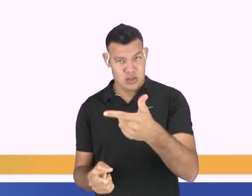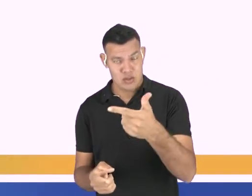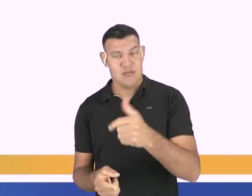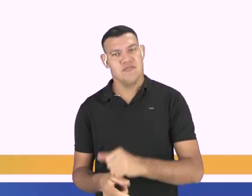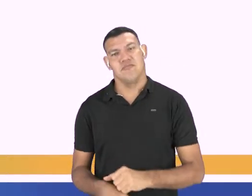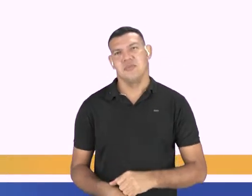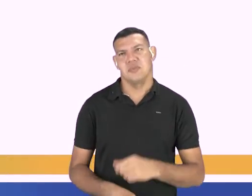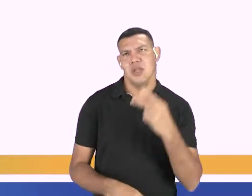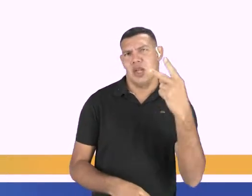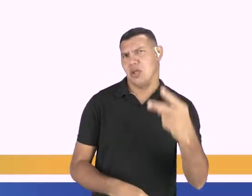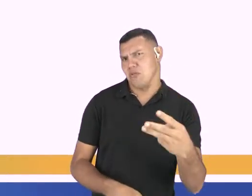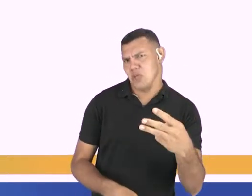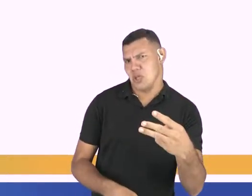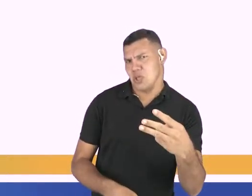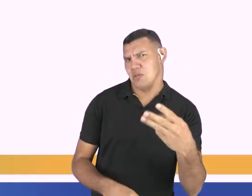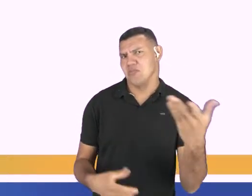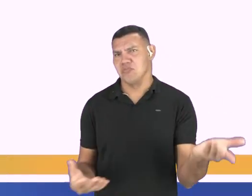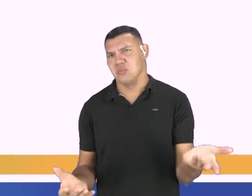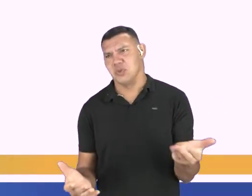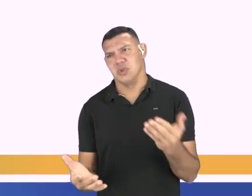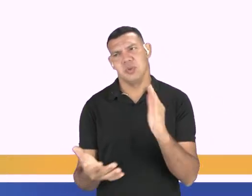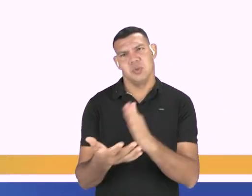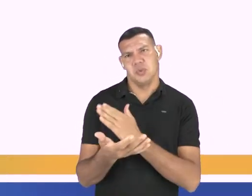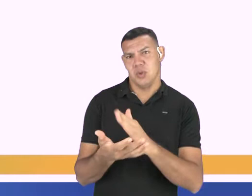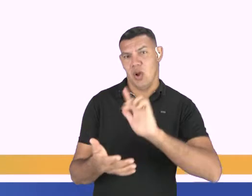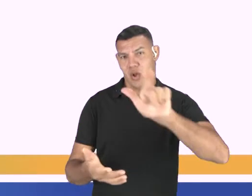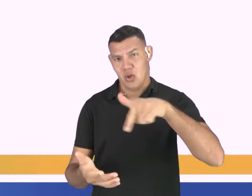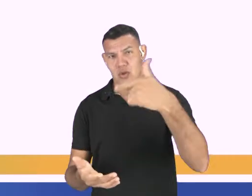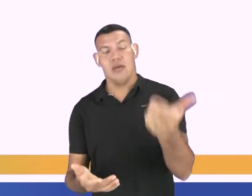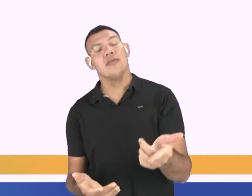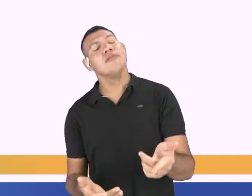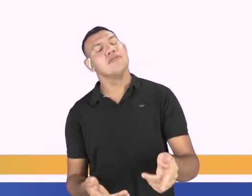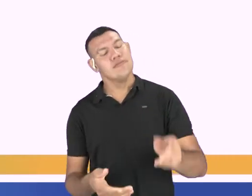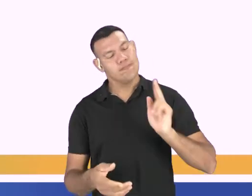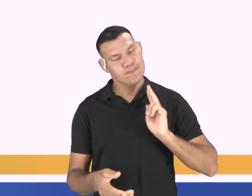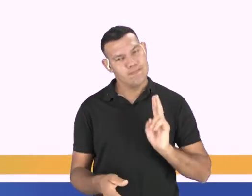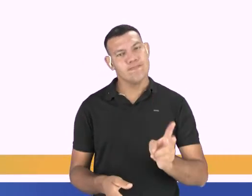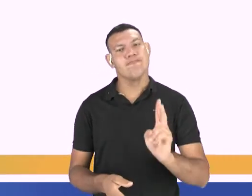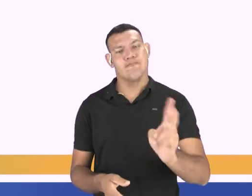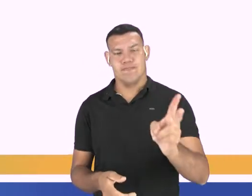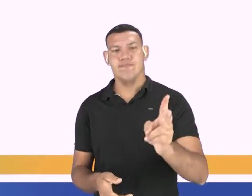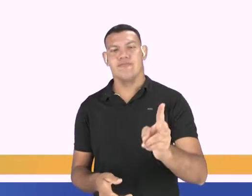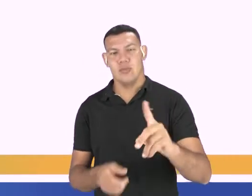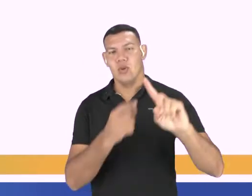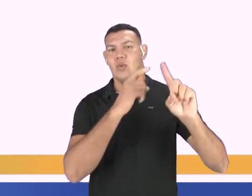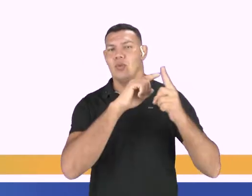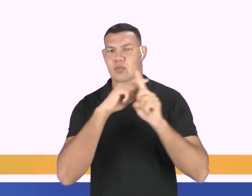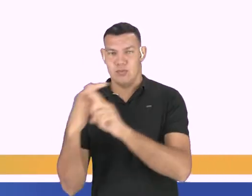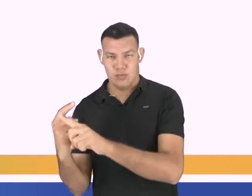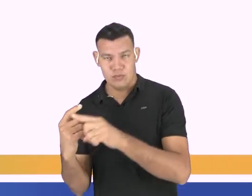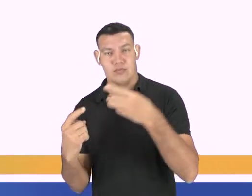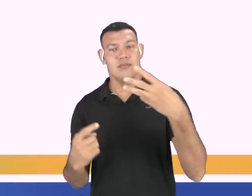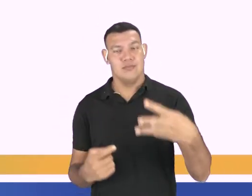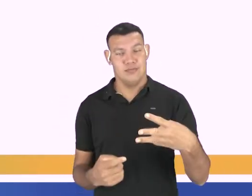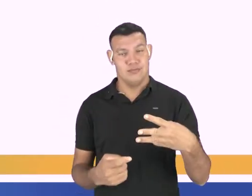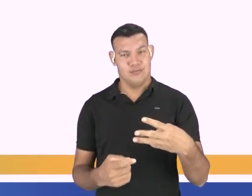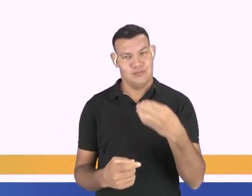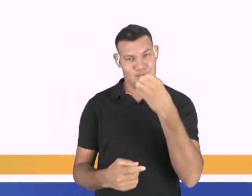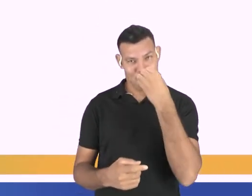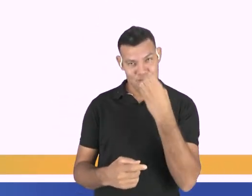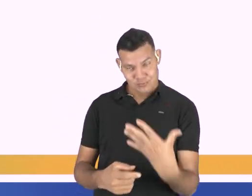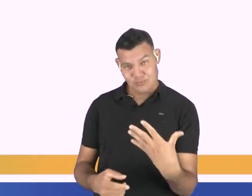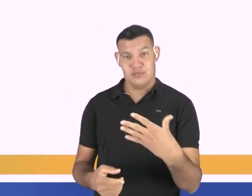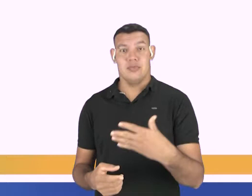outro múltiplo de 3, o resultado obtido continuará sendo um múltiplo de 3. Muito bem,